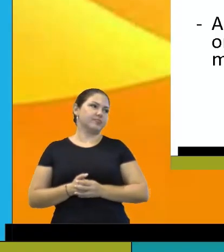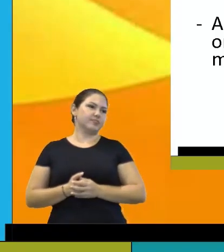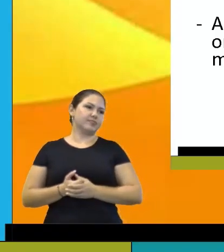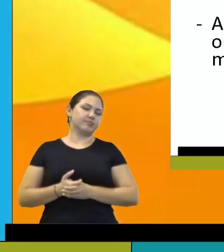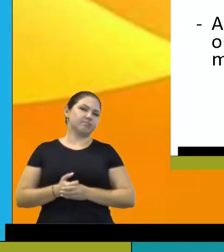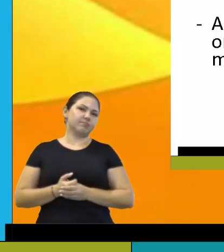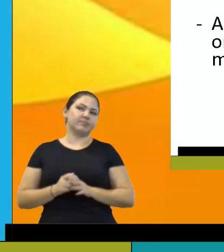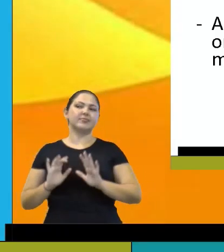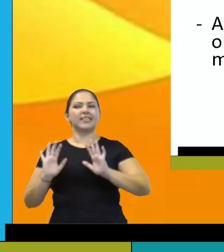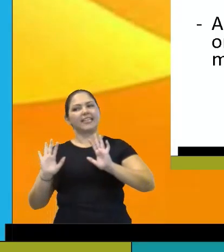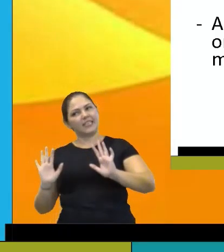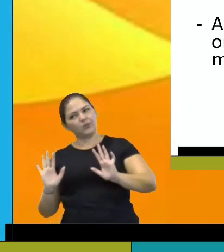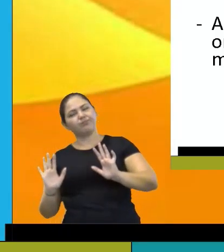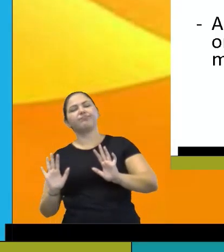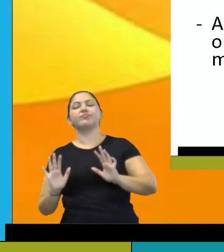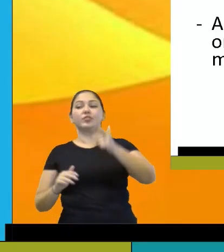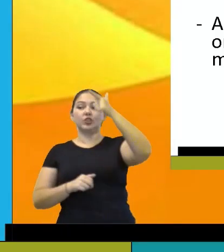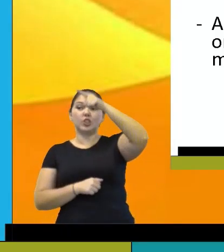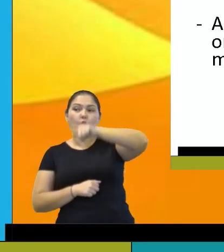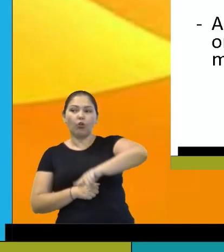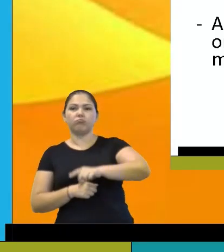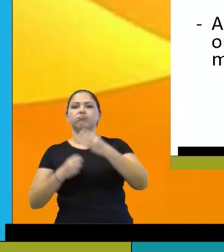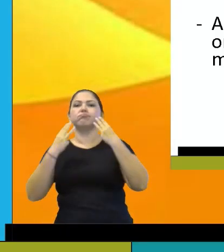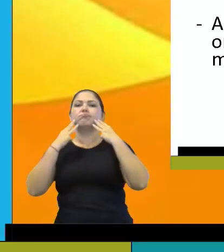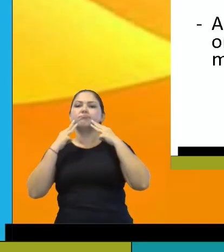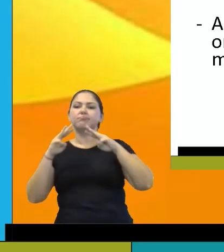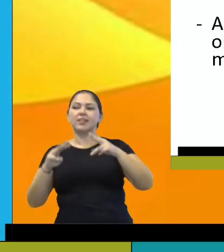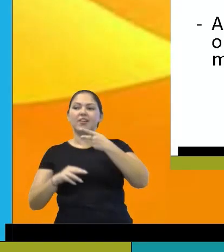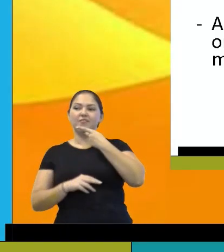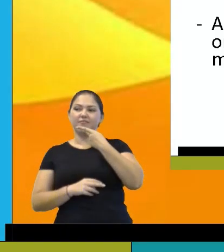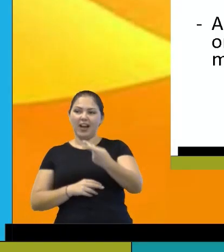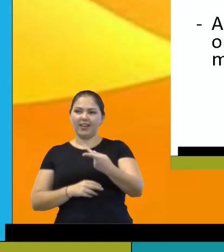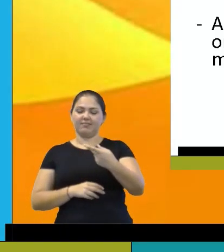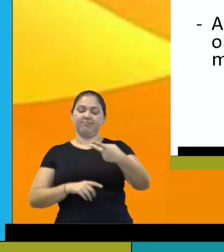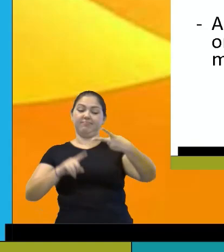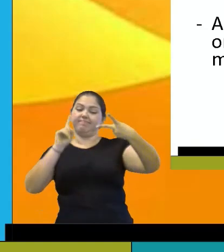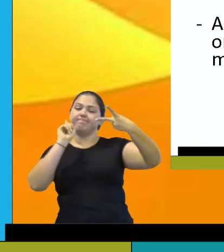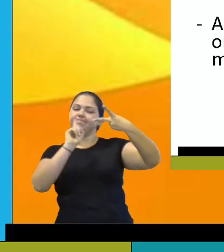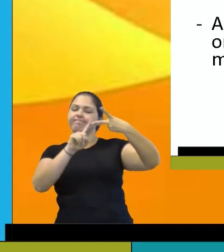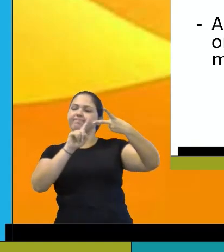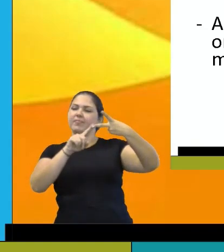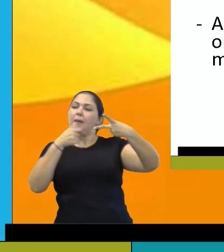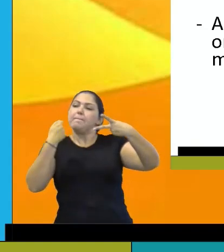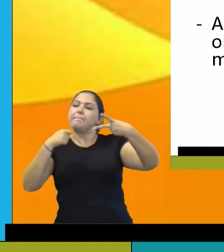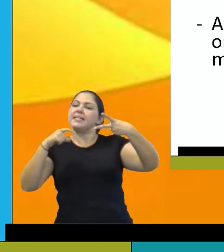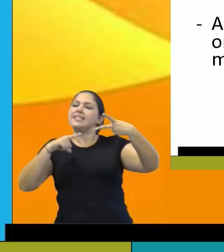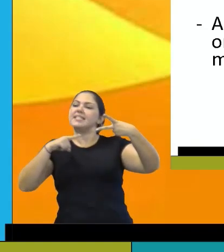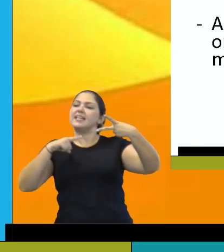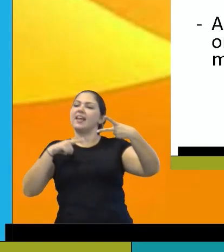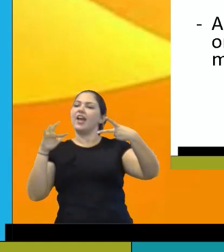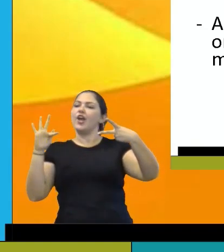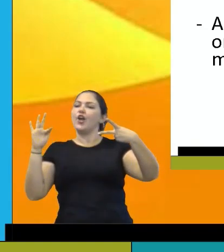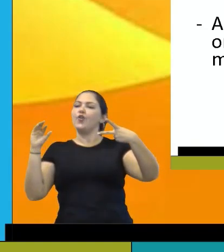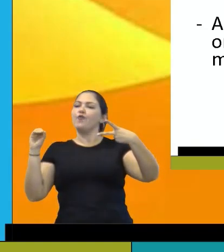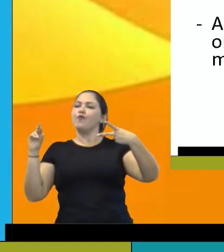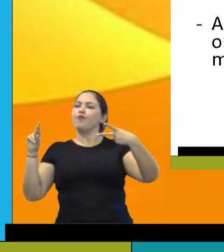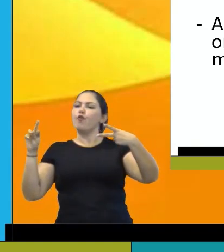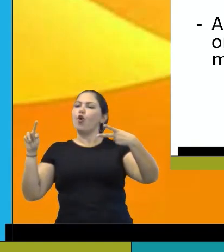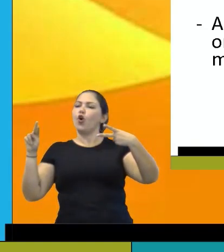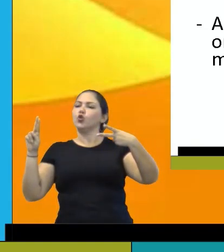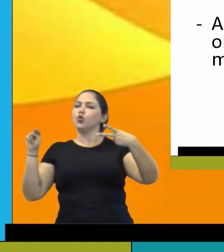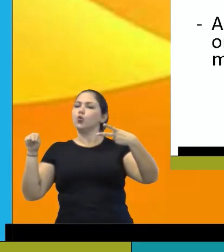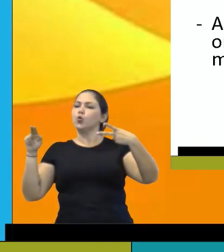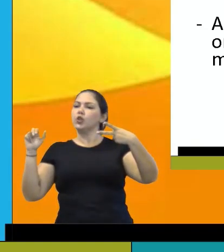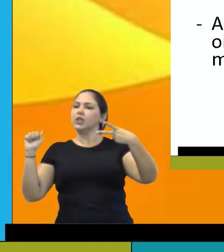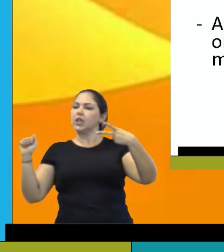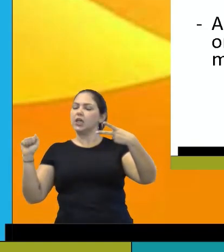bom governante, ele precisa ser dotado de fortuna. Mas a palavra fortuna, ela é de